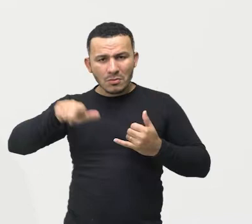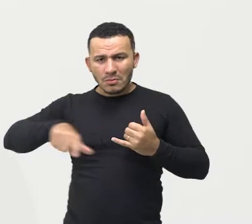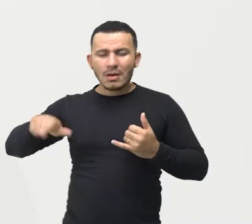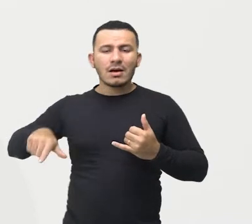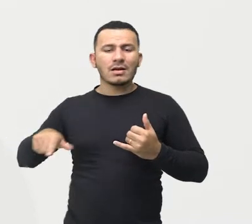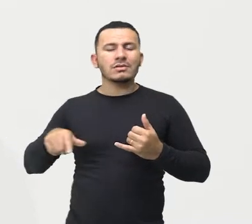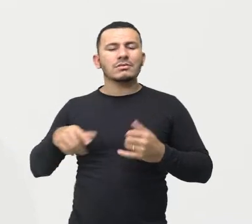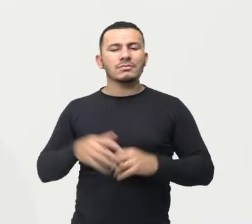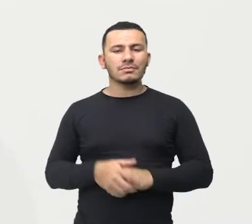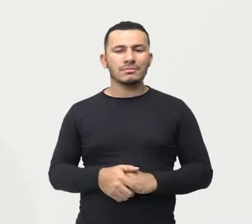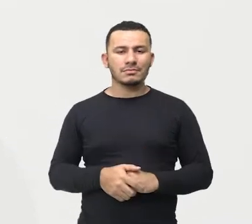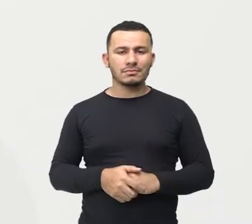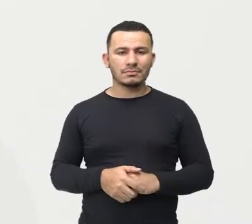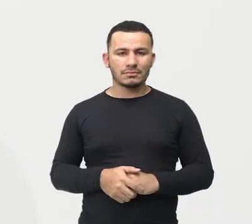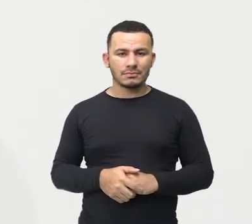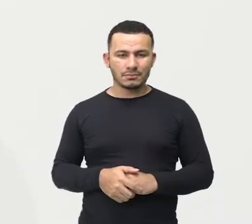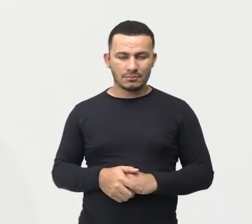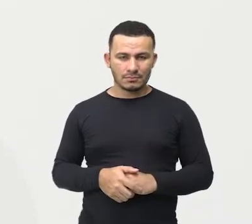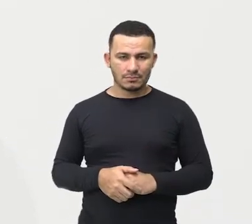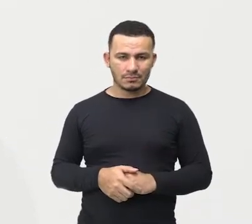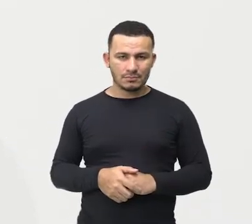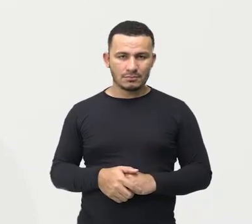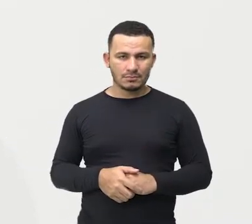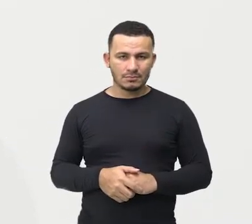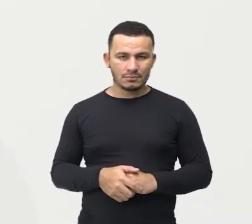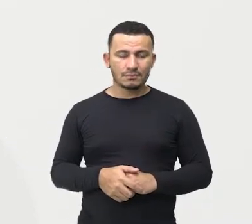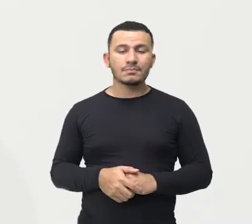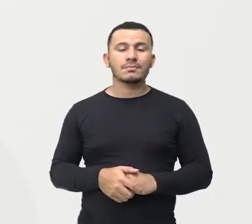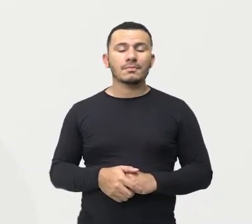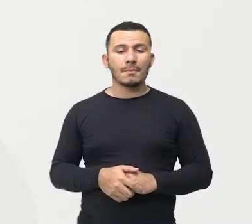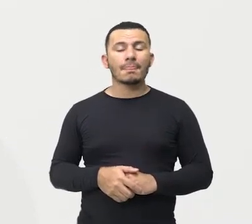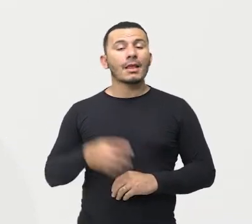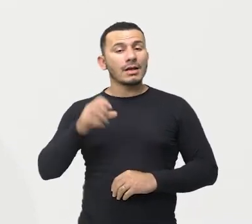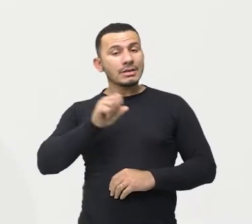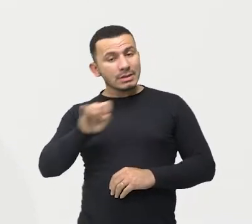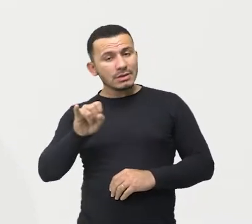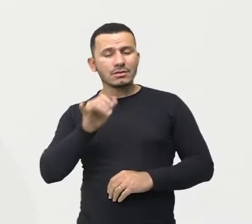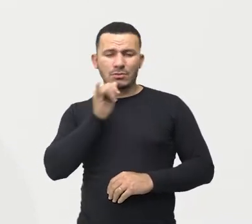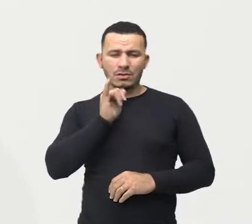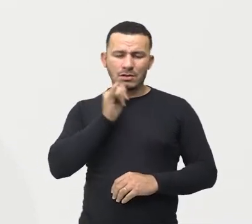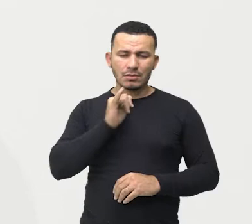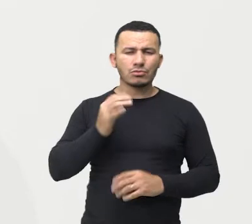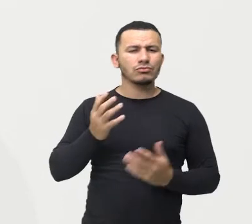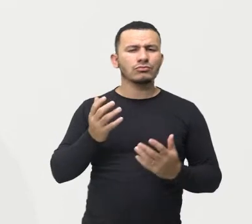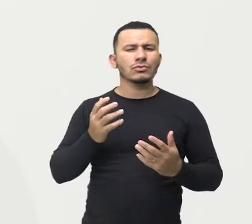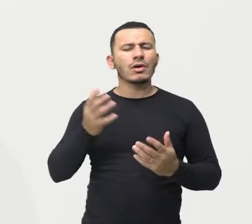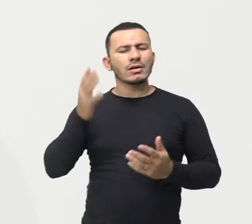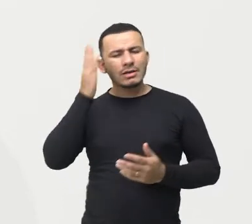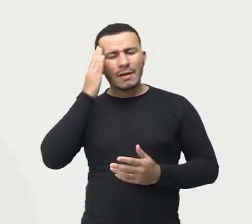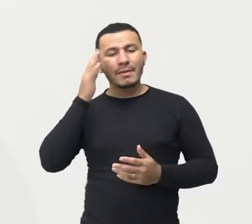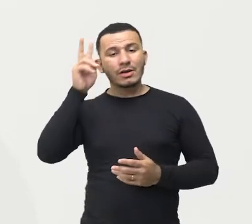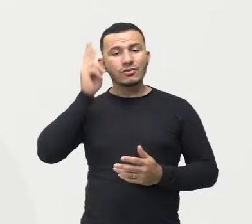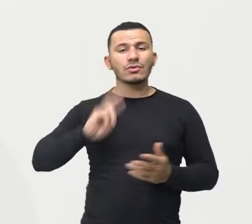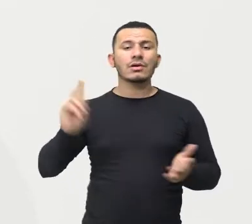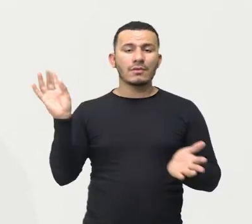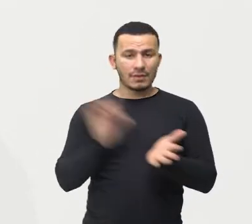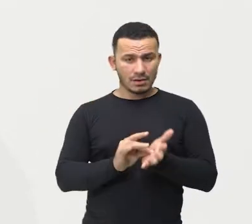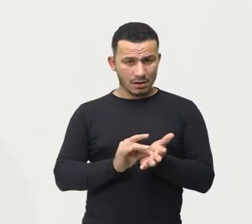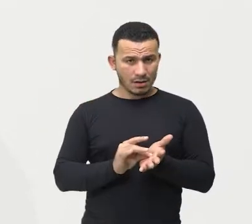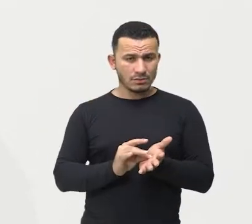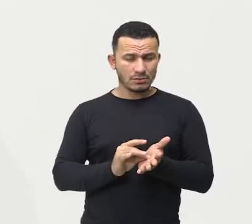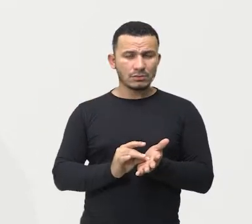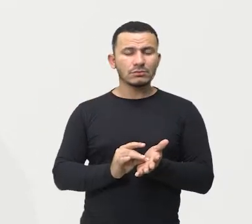informações para aquilo que o título apresentou e prendeu a atenção do leitor. Agora, se eu quero saber realmente o fato em si, o que